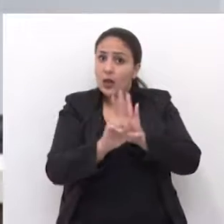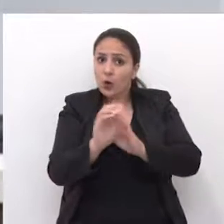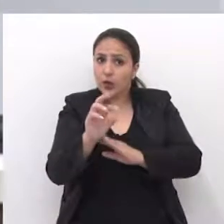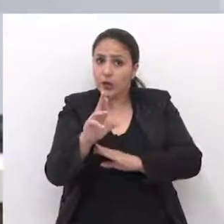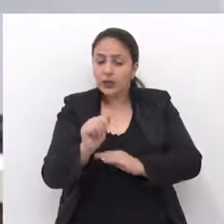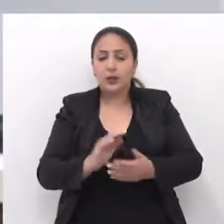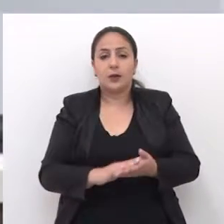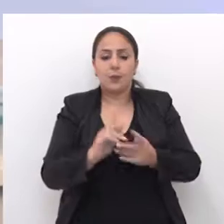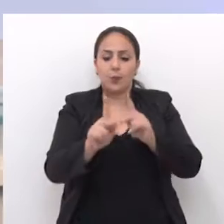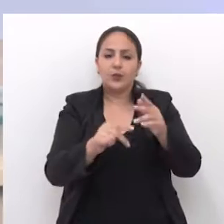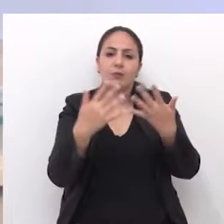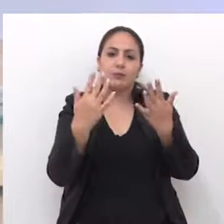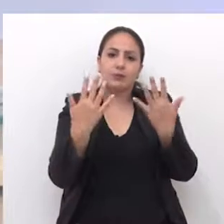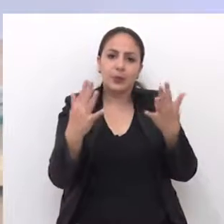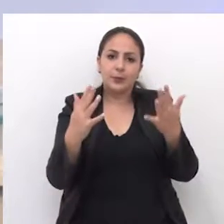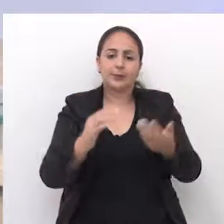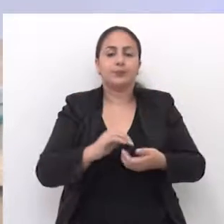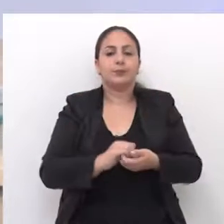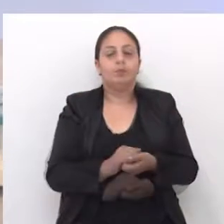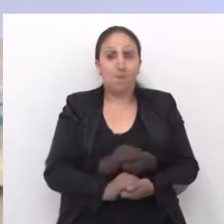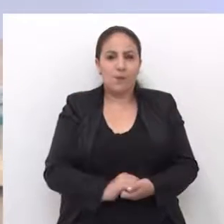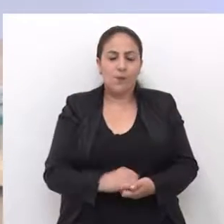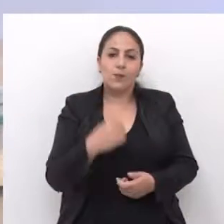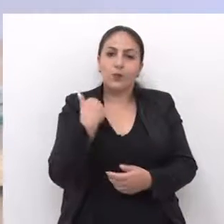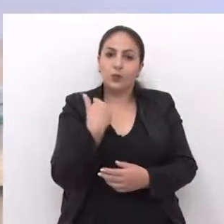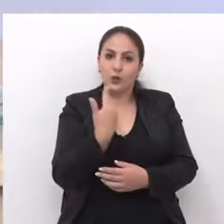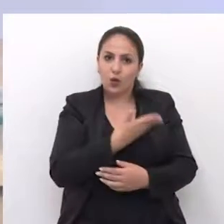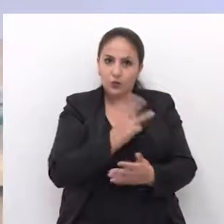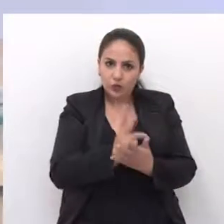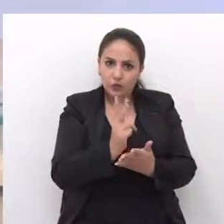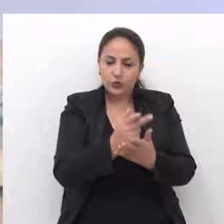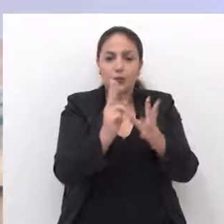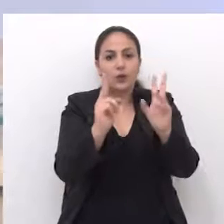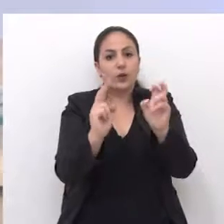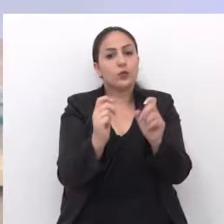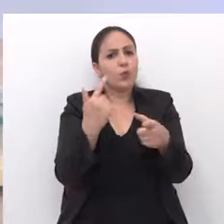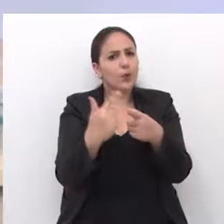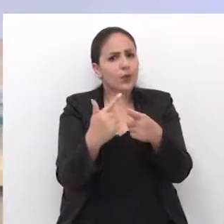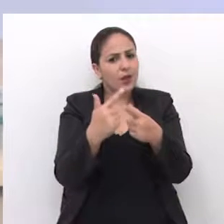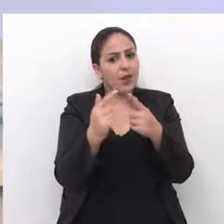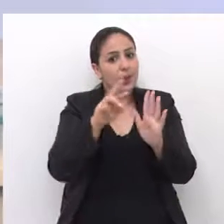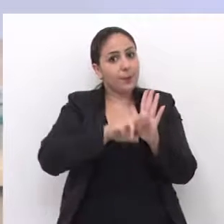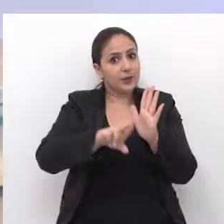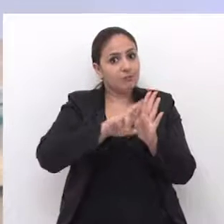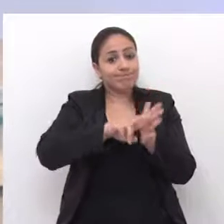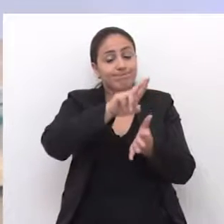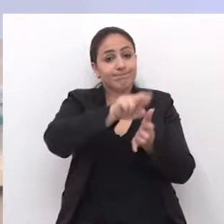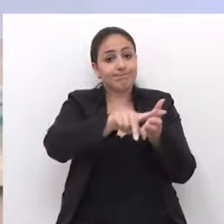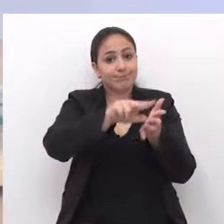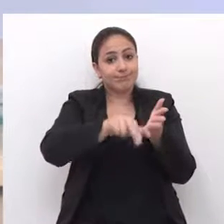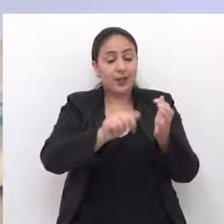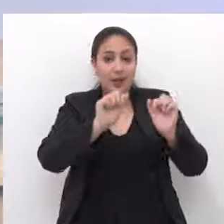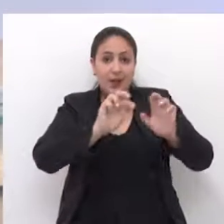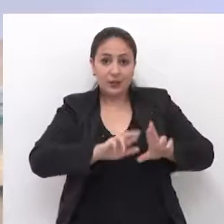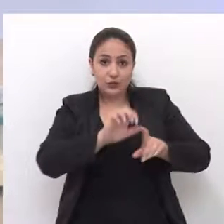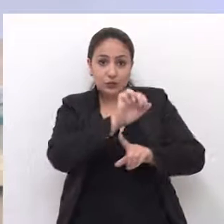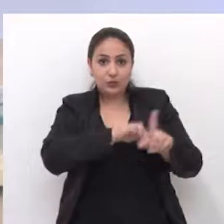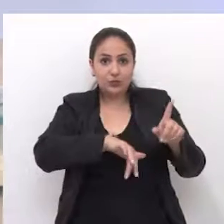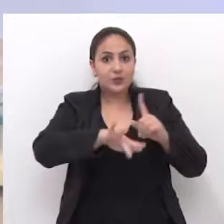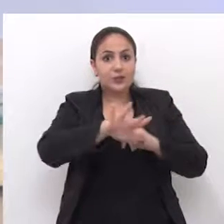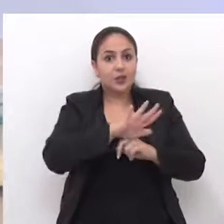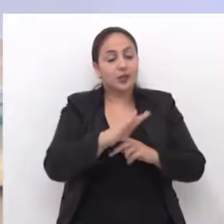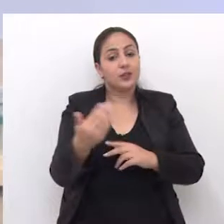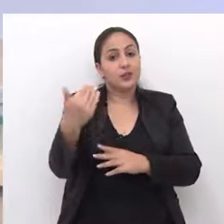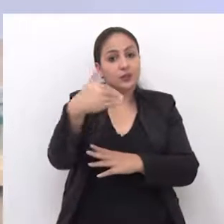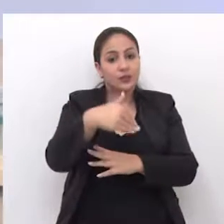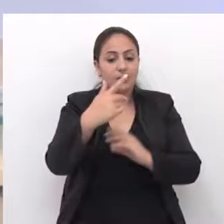do nosso município. A gente dá sequência ao assunto porque representantes de diferentes segmentos sociais estiveram na